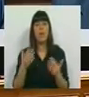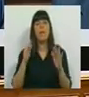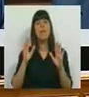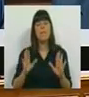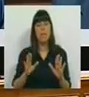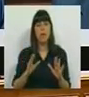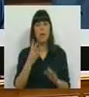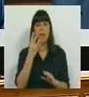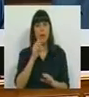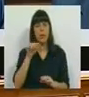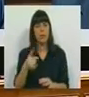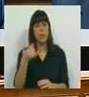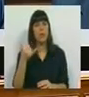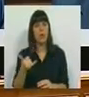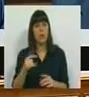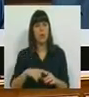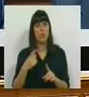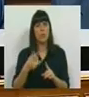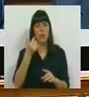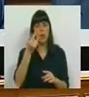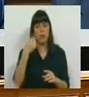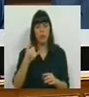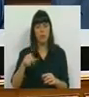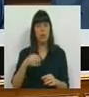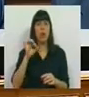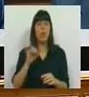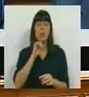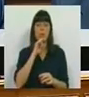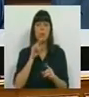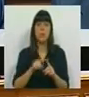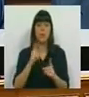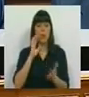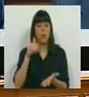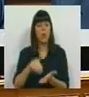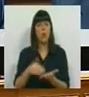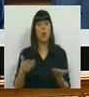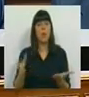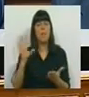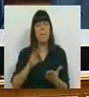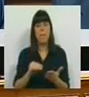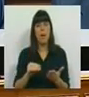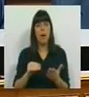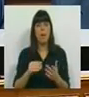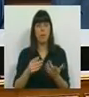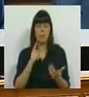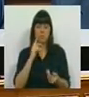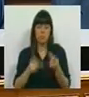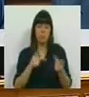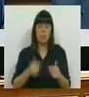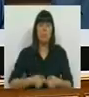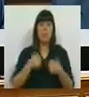mas sim de 4,2 para 2,8, o que permitiria talvez um resultado muito mais